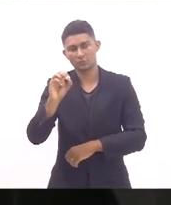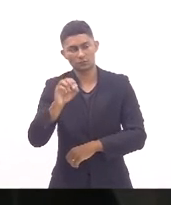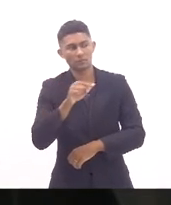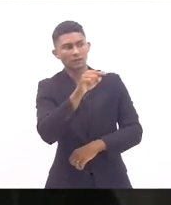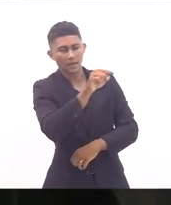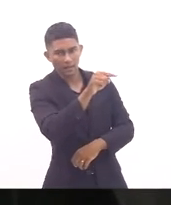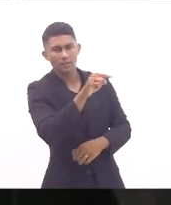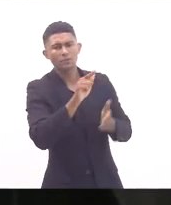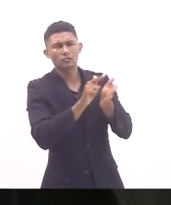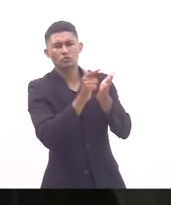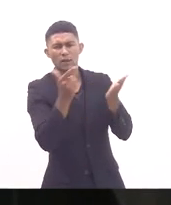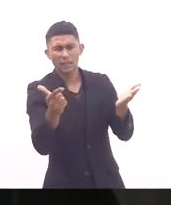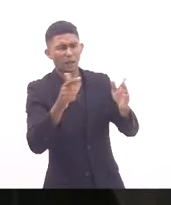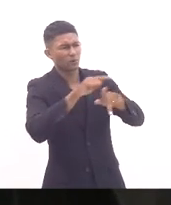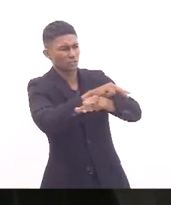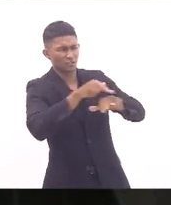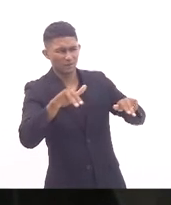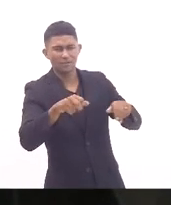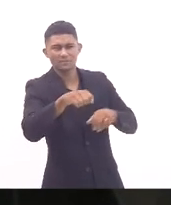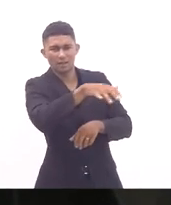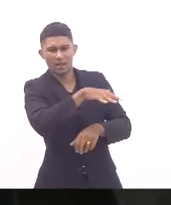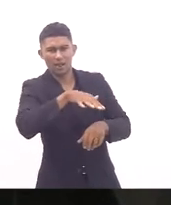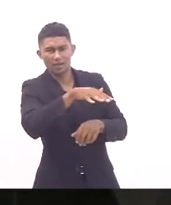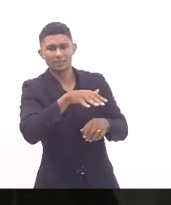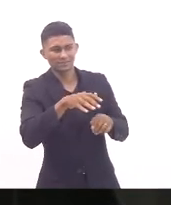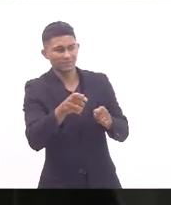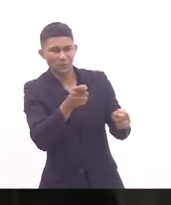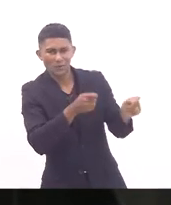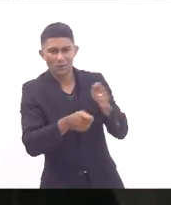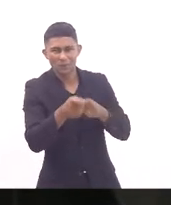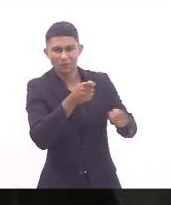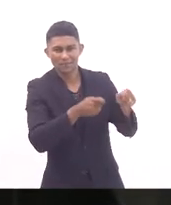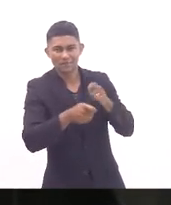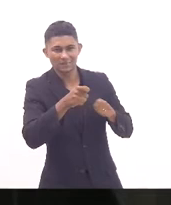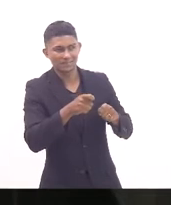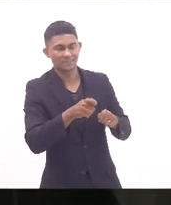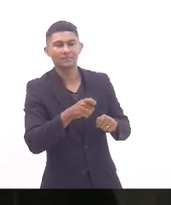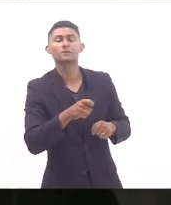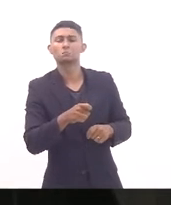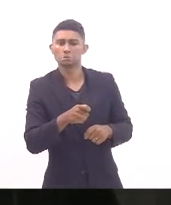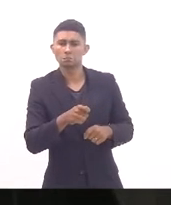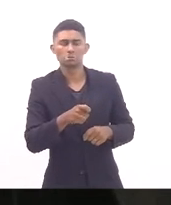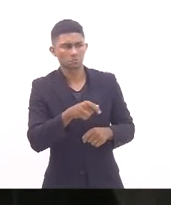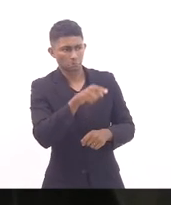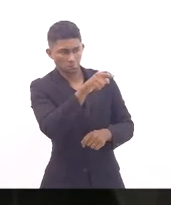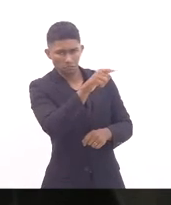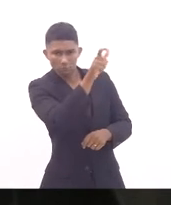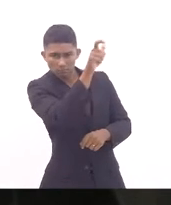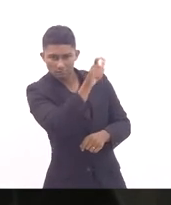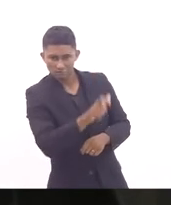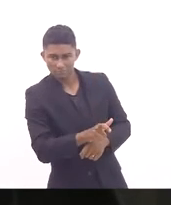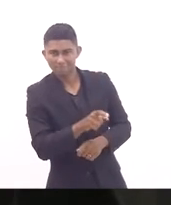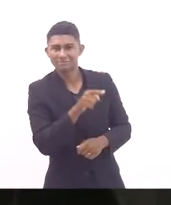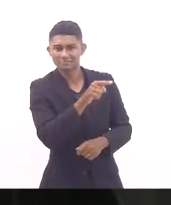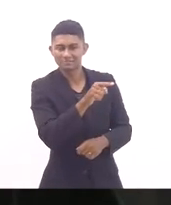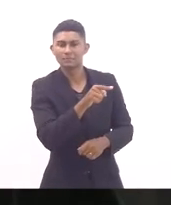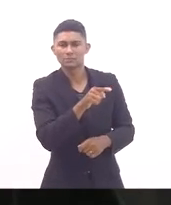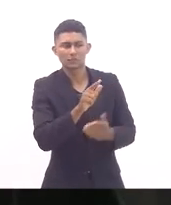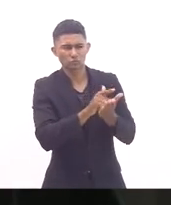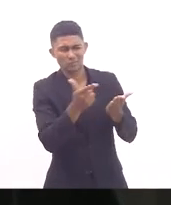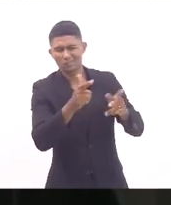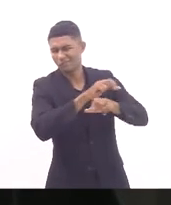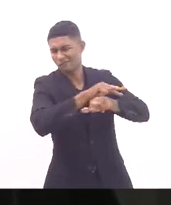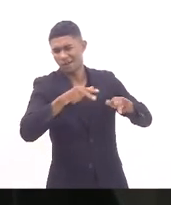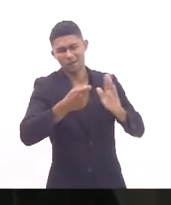econômico de vários jornais de grande circulação particularmente do valor econômico e entre outros entre outros veículos